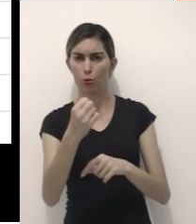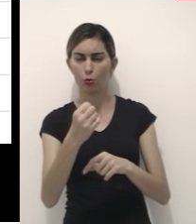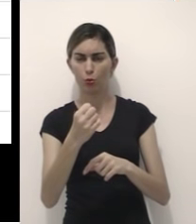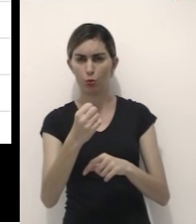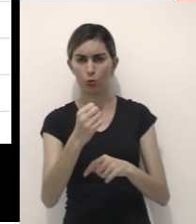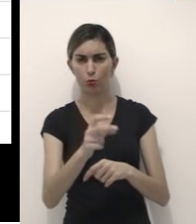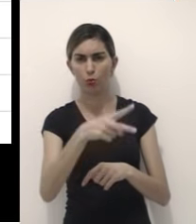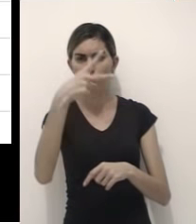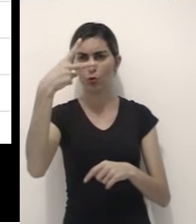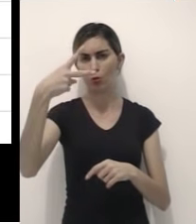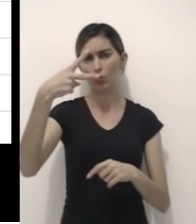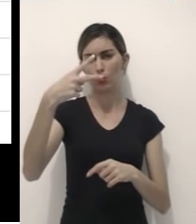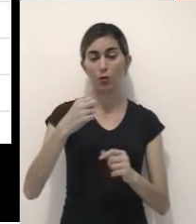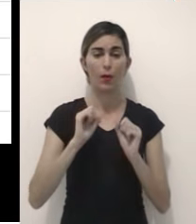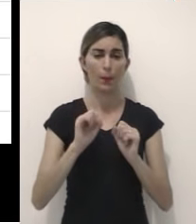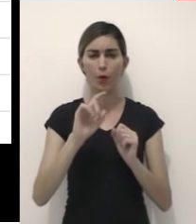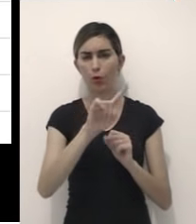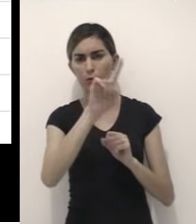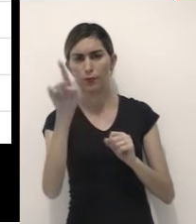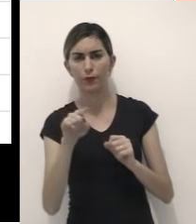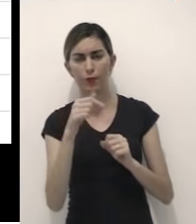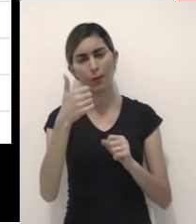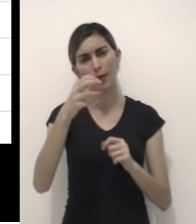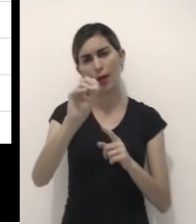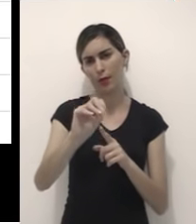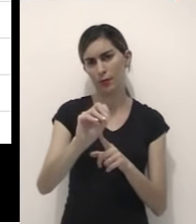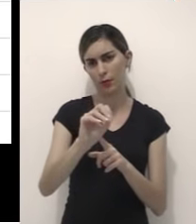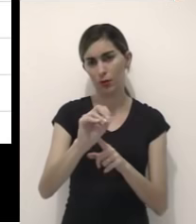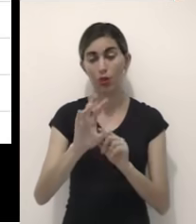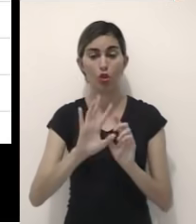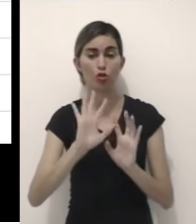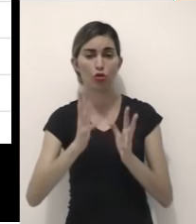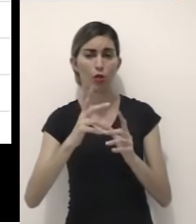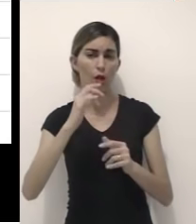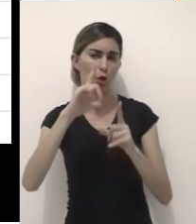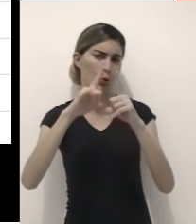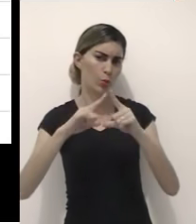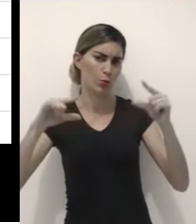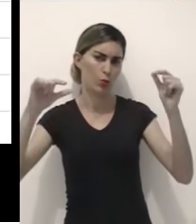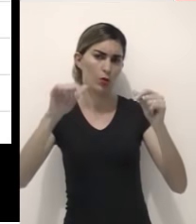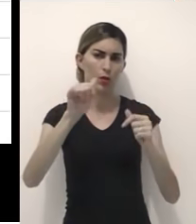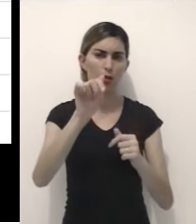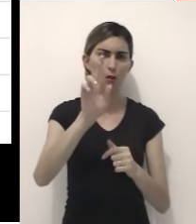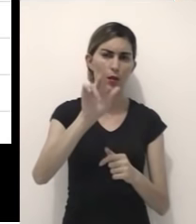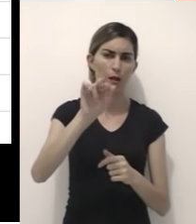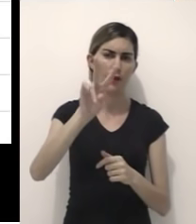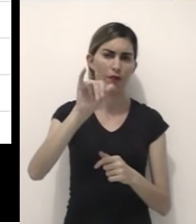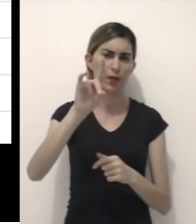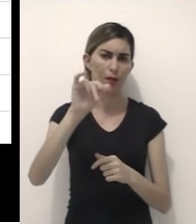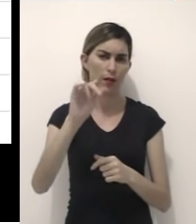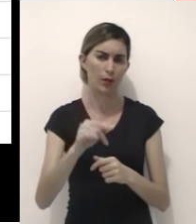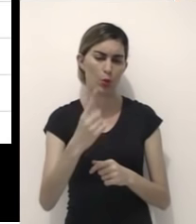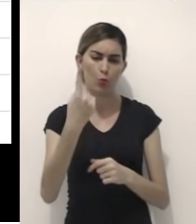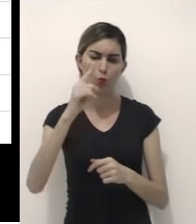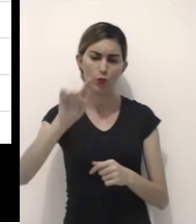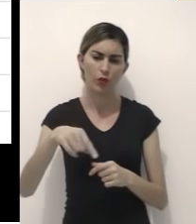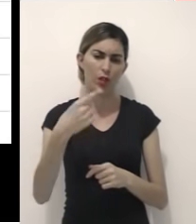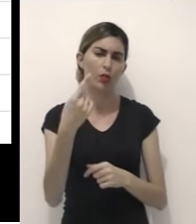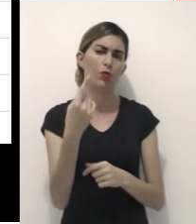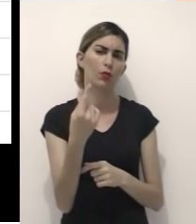segundo ao quadrado. A gente pode arredondar essa gravidade para 10. Já na Lua, a gravidade é